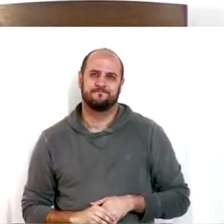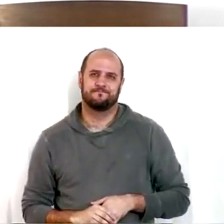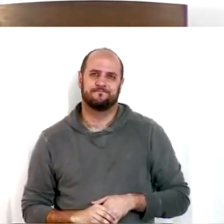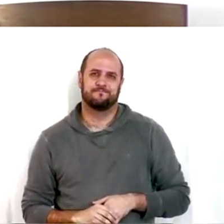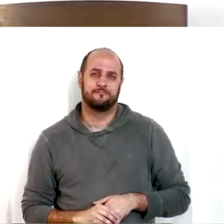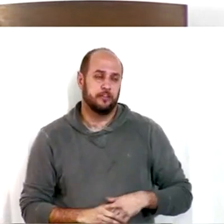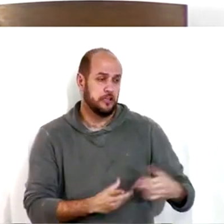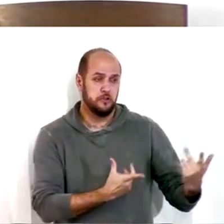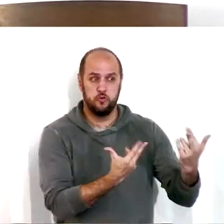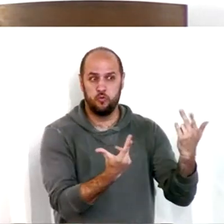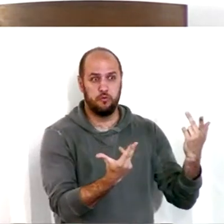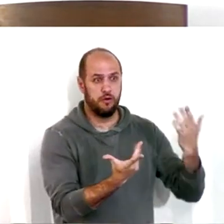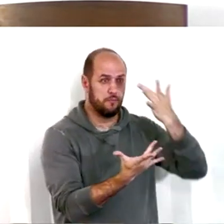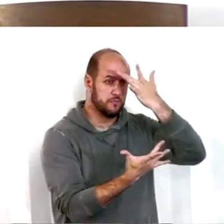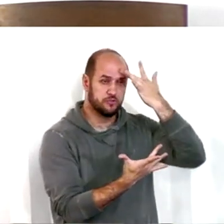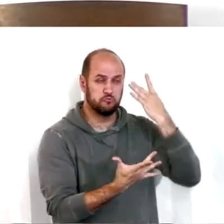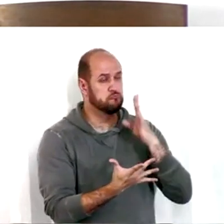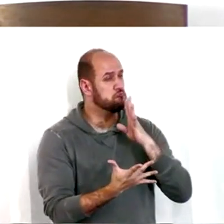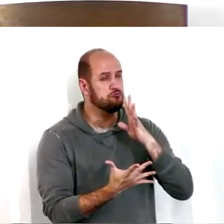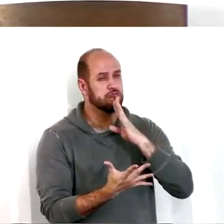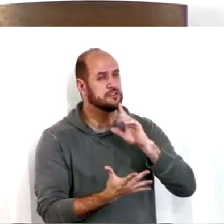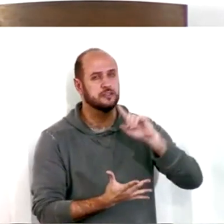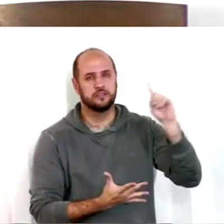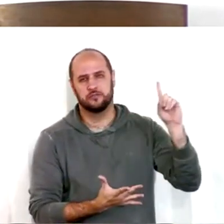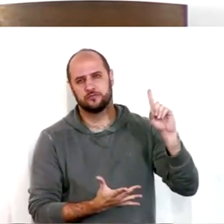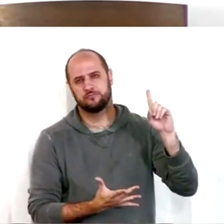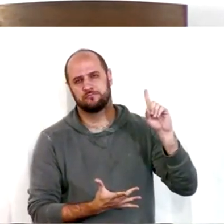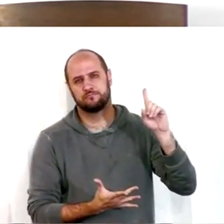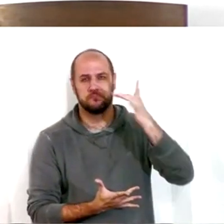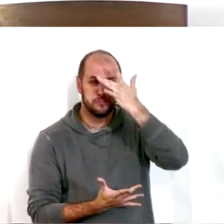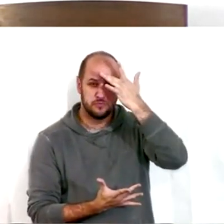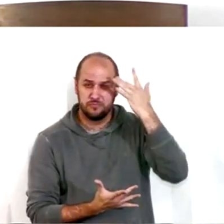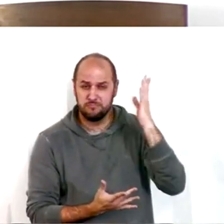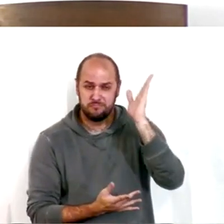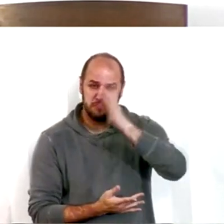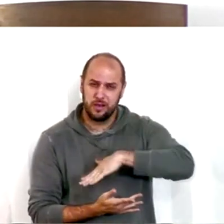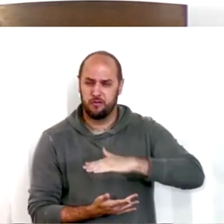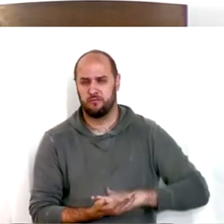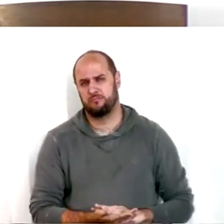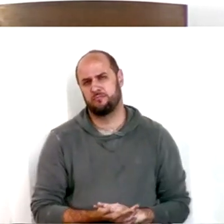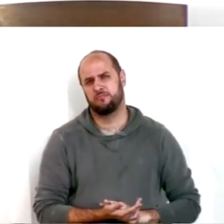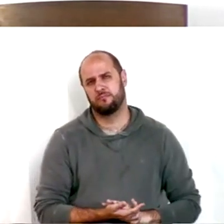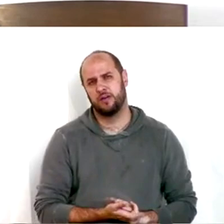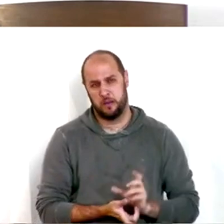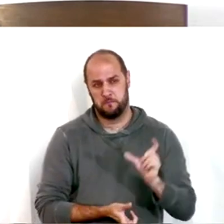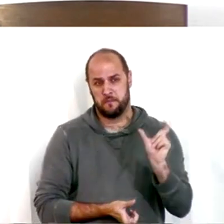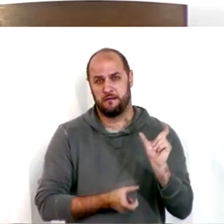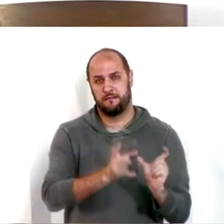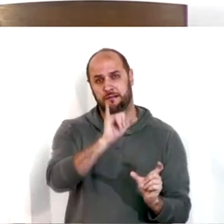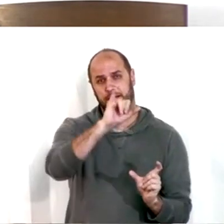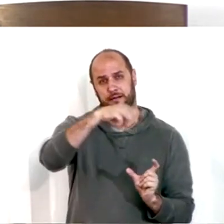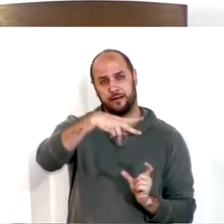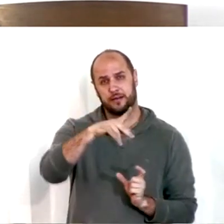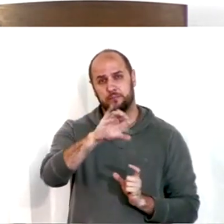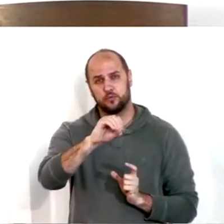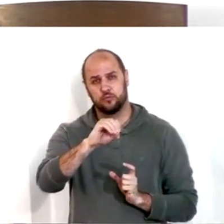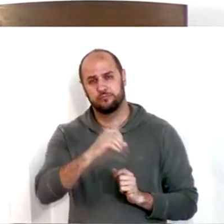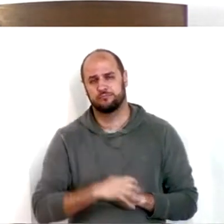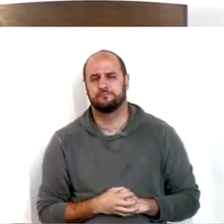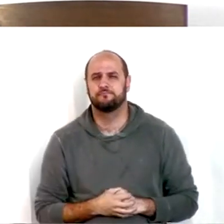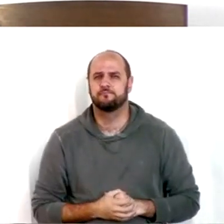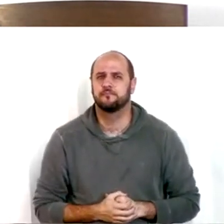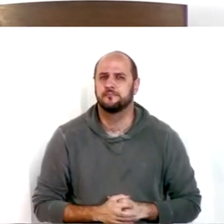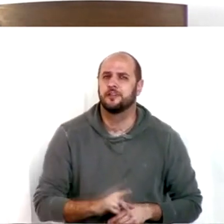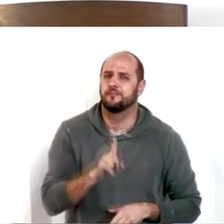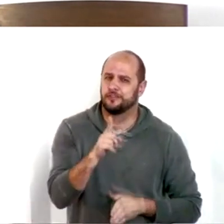conhecem a Deus e que a Bíblia chama de ímpios. Portanto, você está no caminho errado se